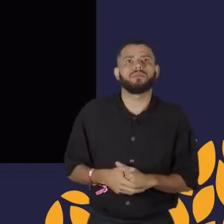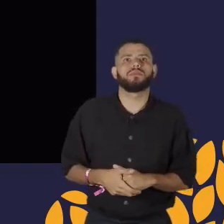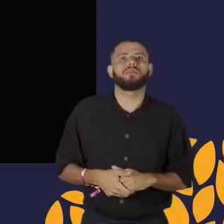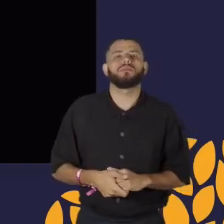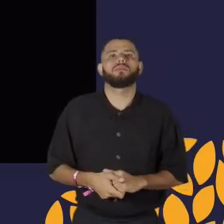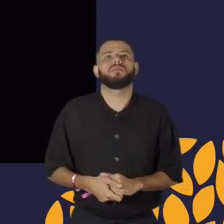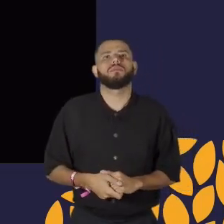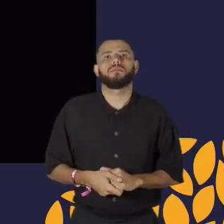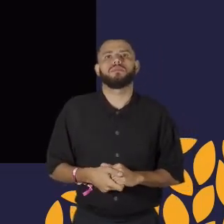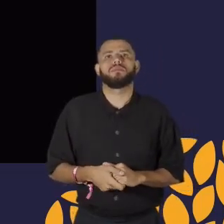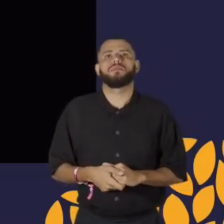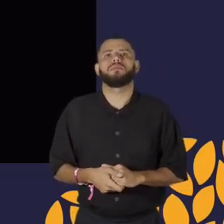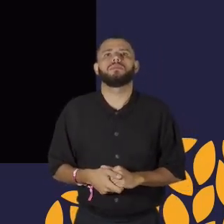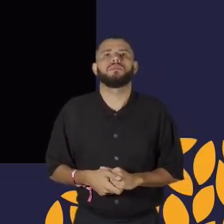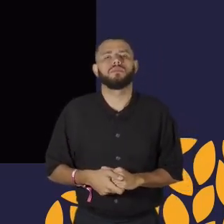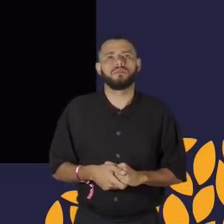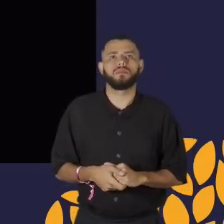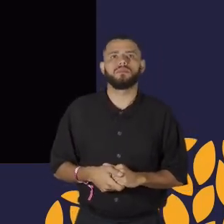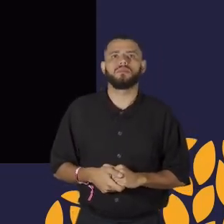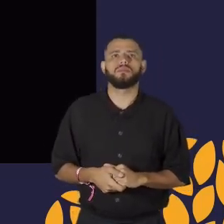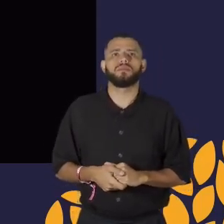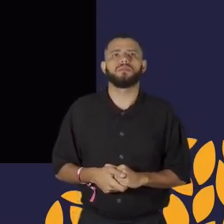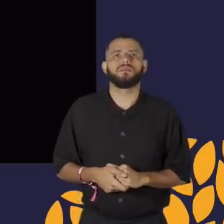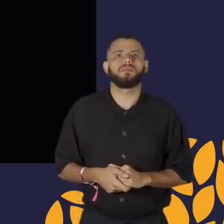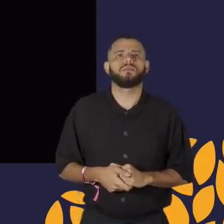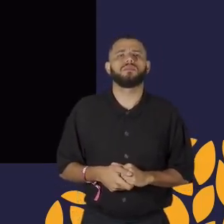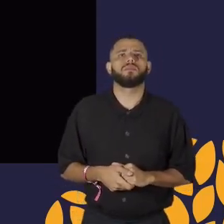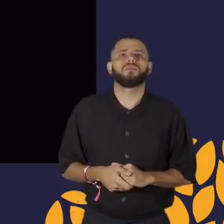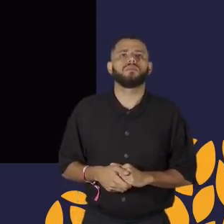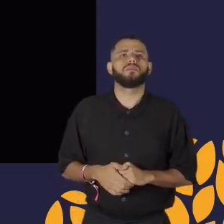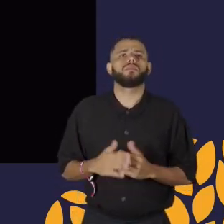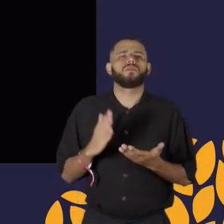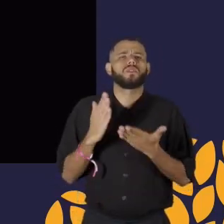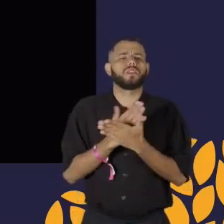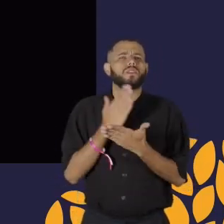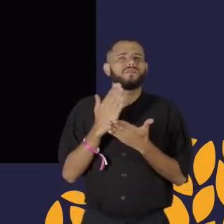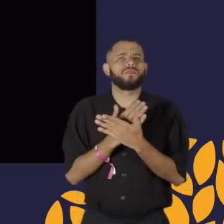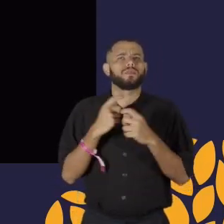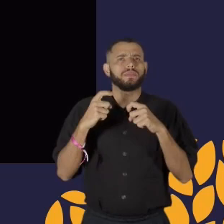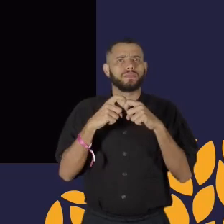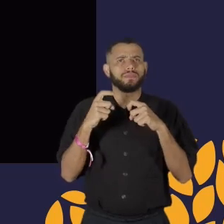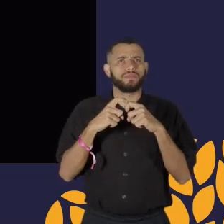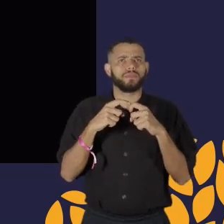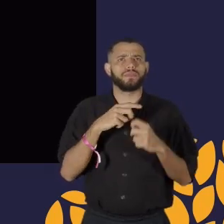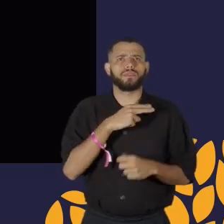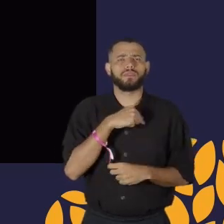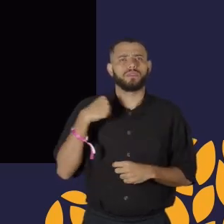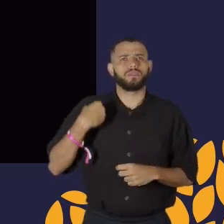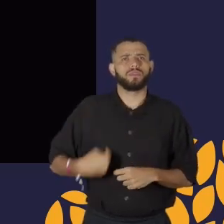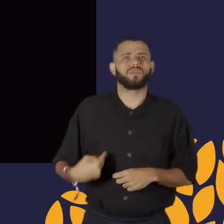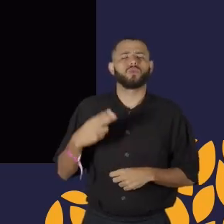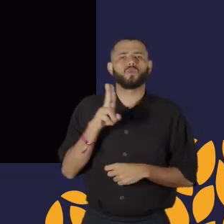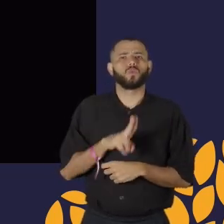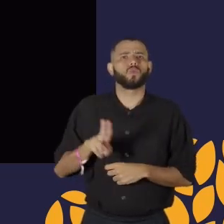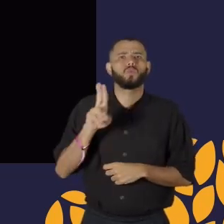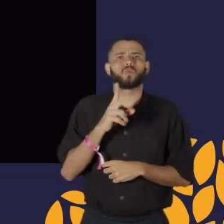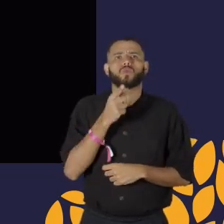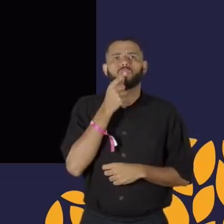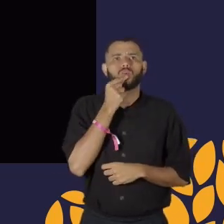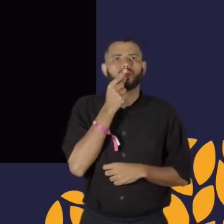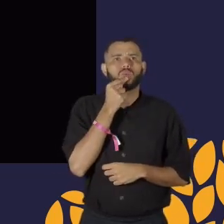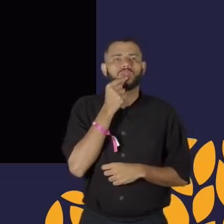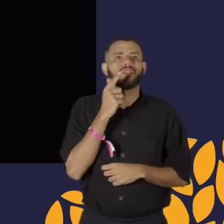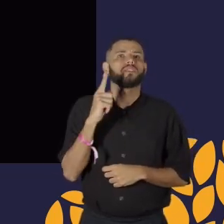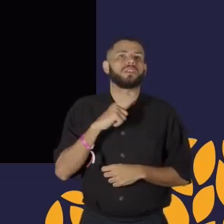Citado há 6.000 anos nos mais antigos livros da medicina chinesa, o uso terapêutico da maconha ganha espaço no século